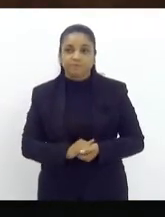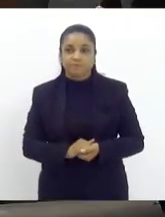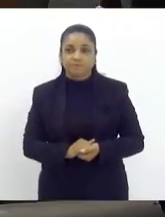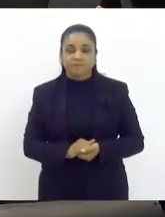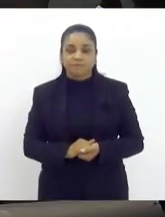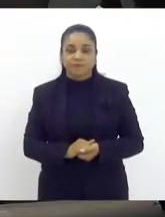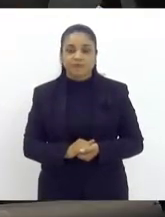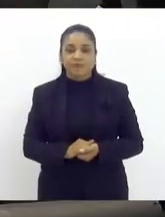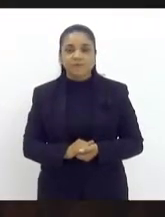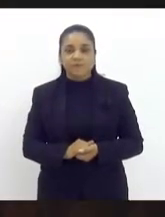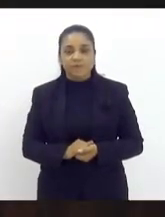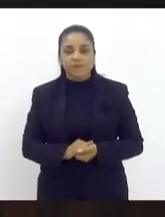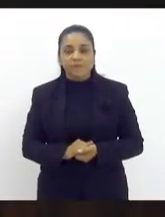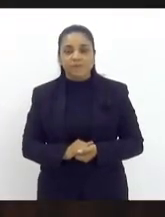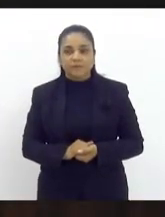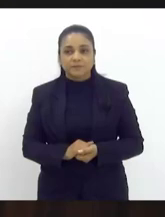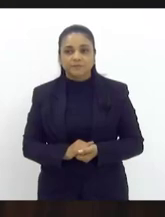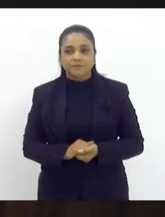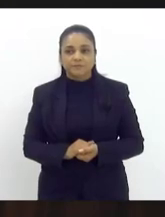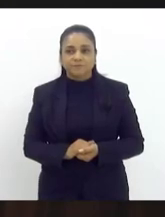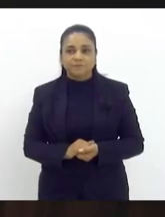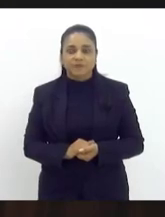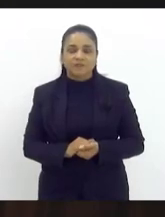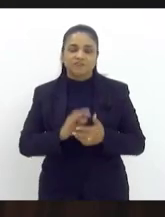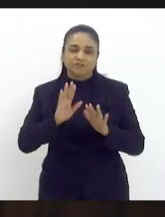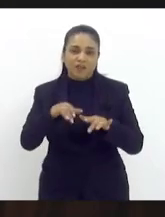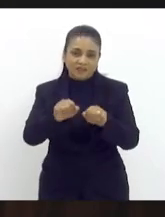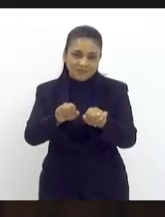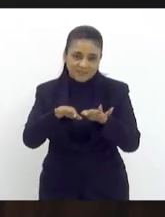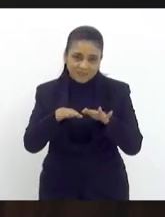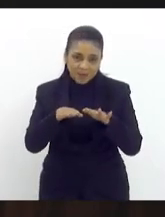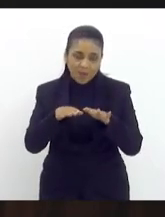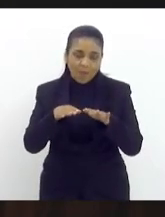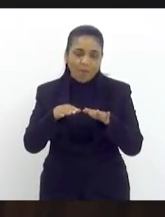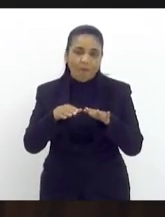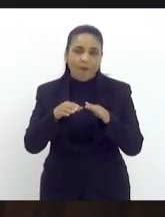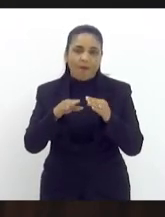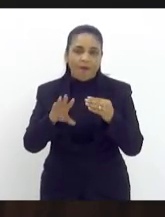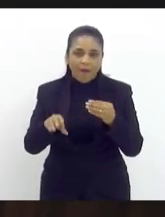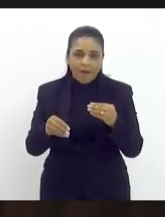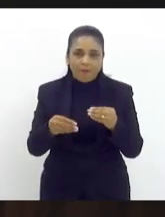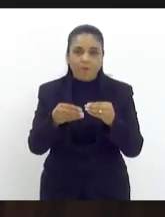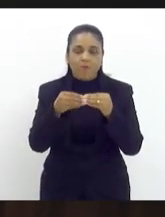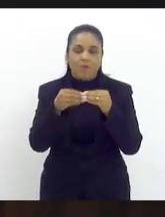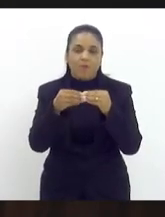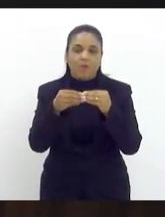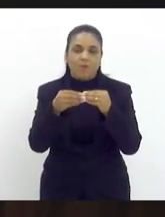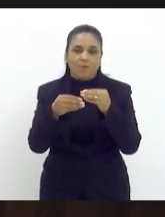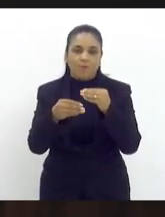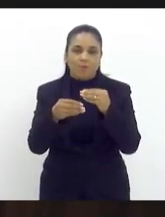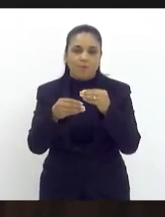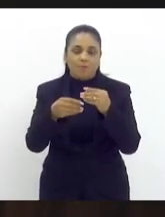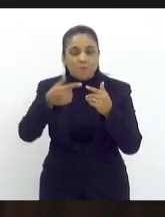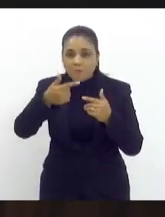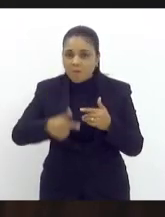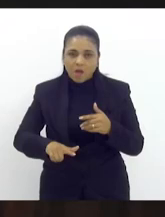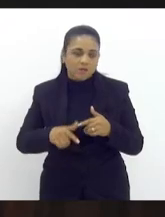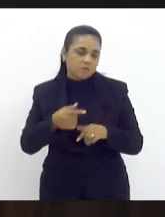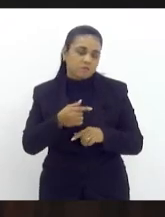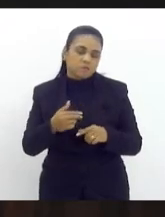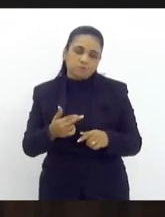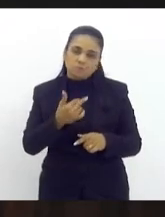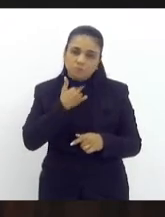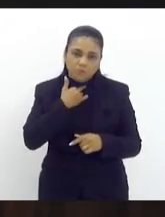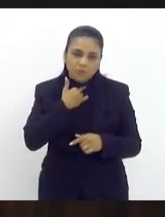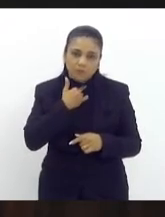A gente, é que a sessão já foi prorrogada. E a sessão já foi prorrogada e não pode prorrogar mais. Eu